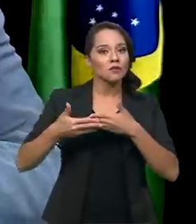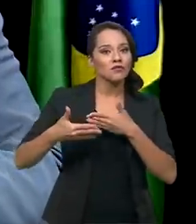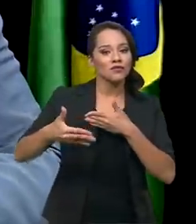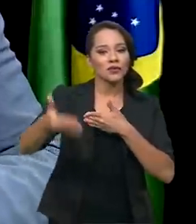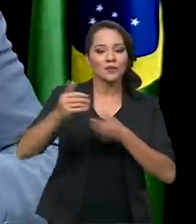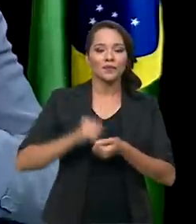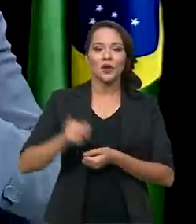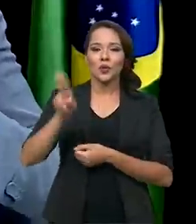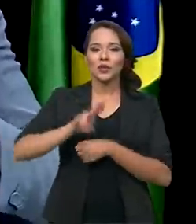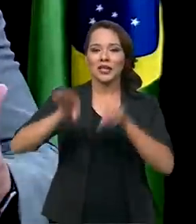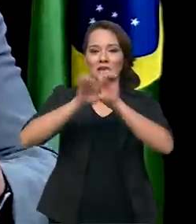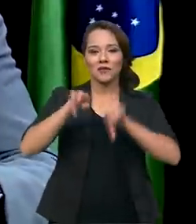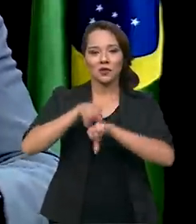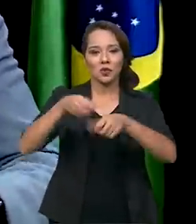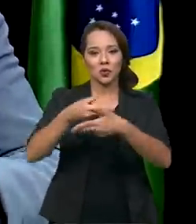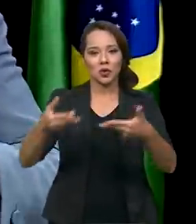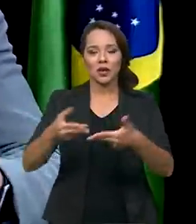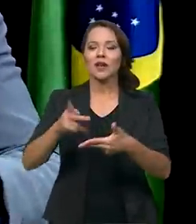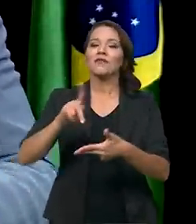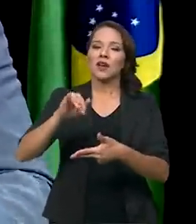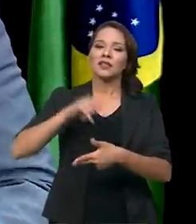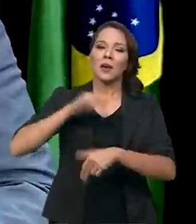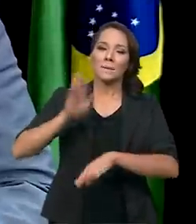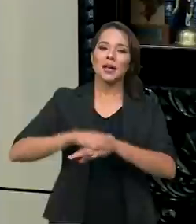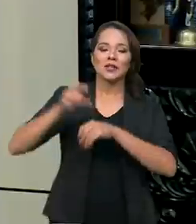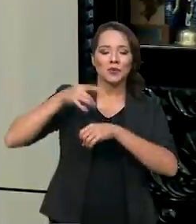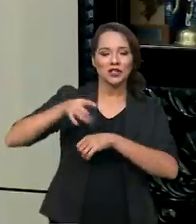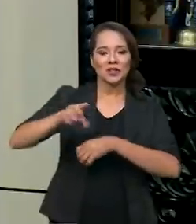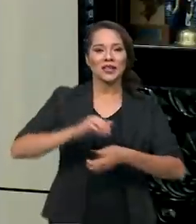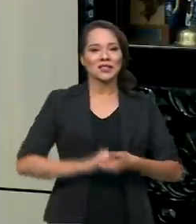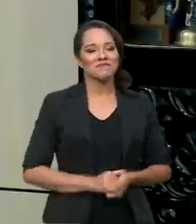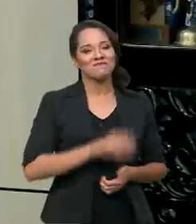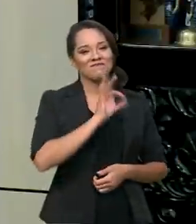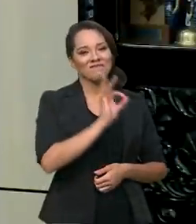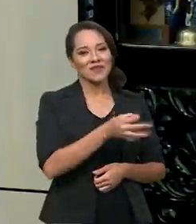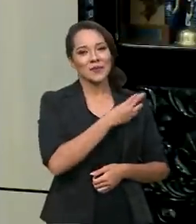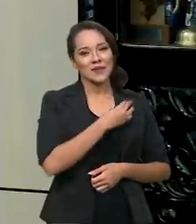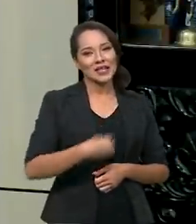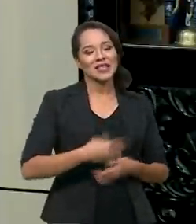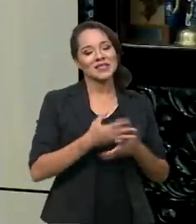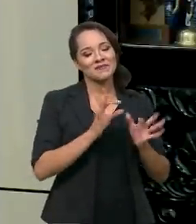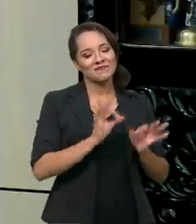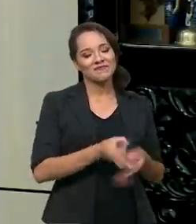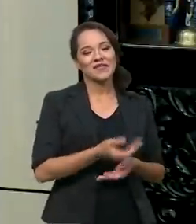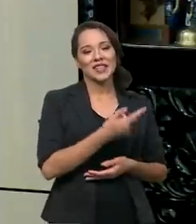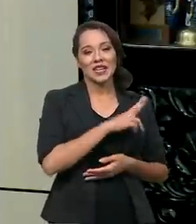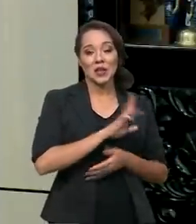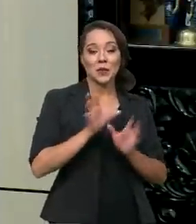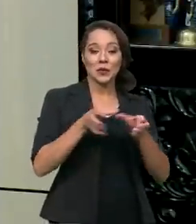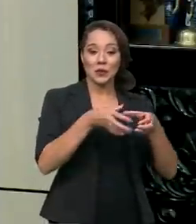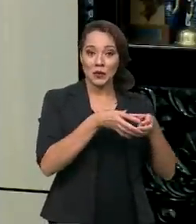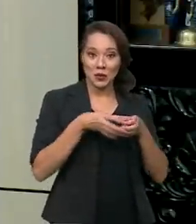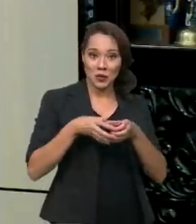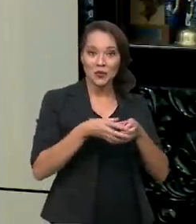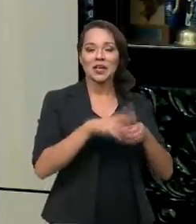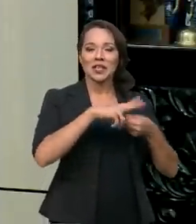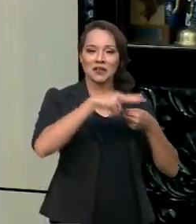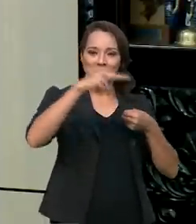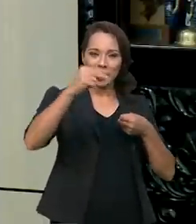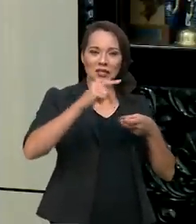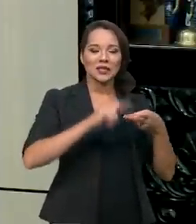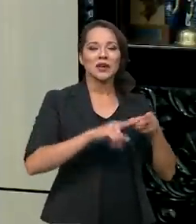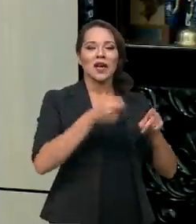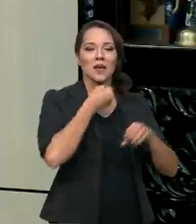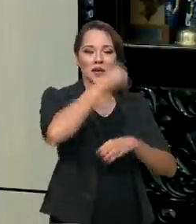produtividade. Por meio da infraestrutura, a gente vai ter cada vez mais produtividade. Tá certo, ministro. É isso. Em nome das equipes da Voz do Brasil